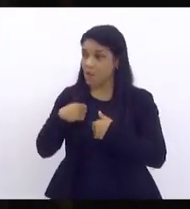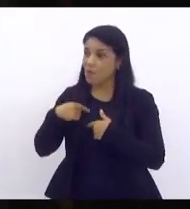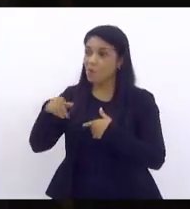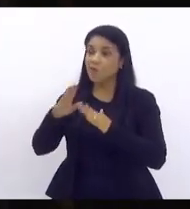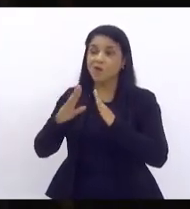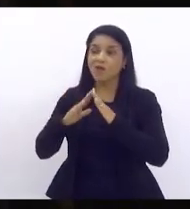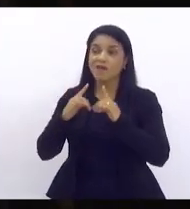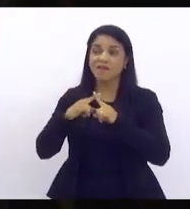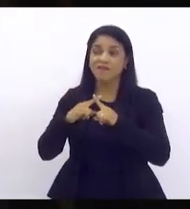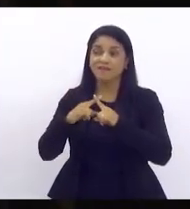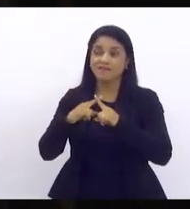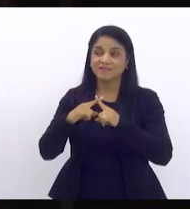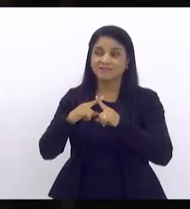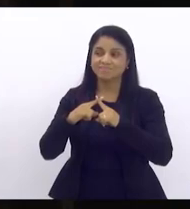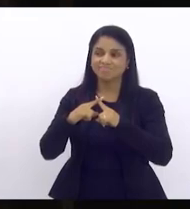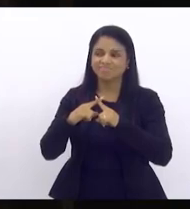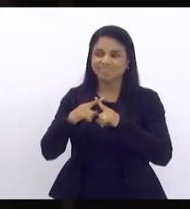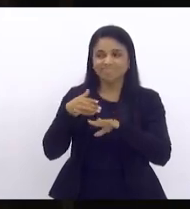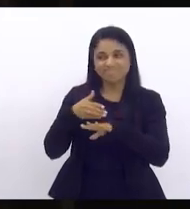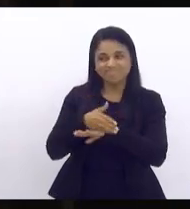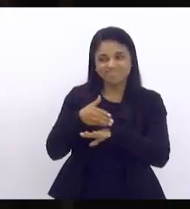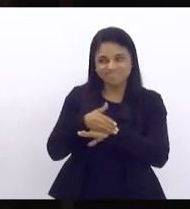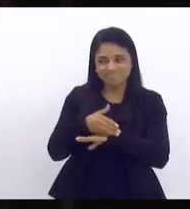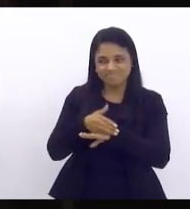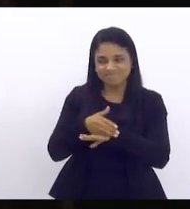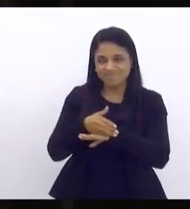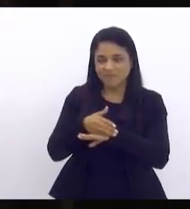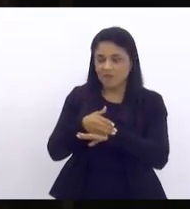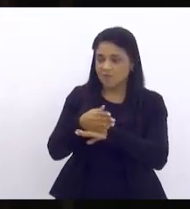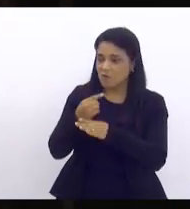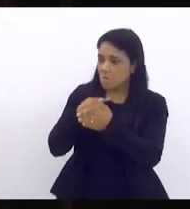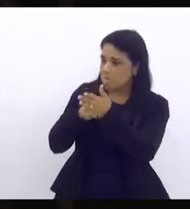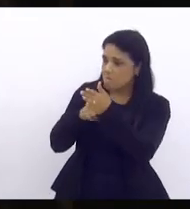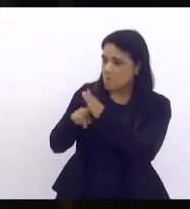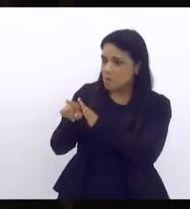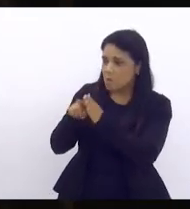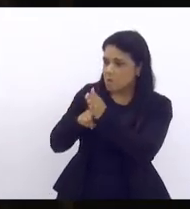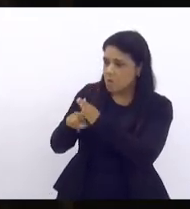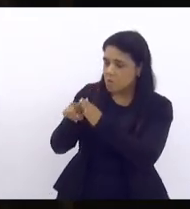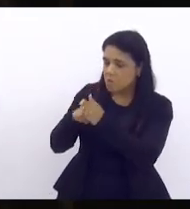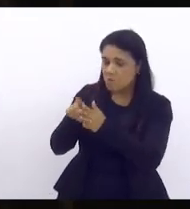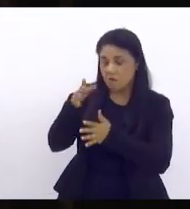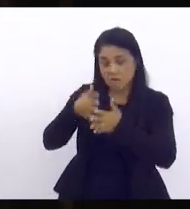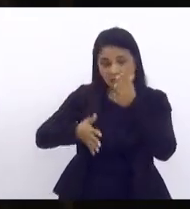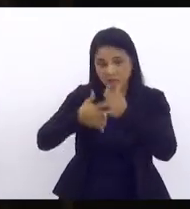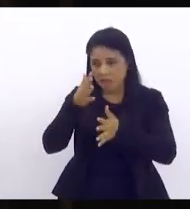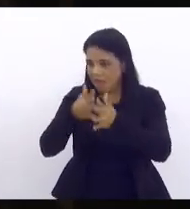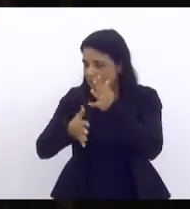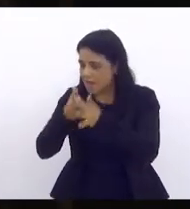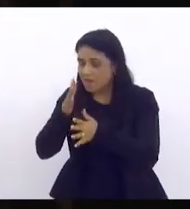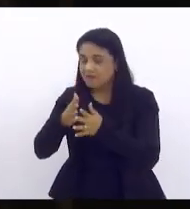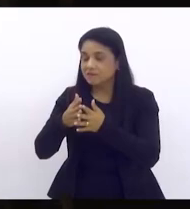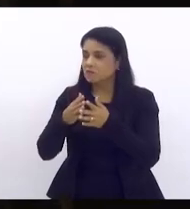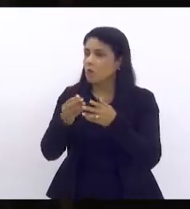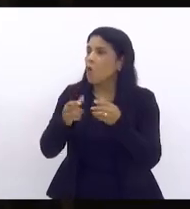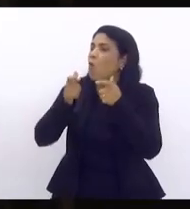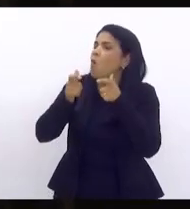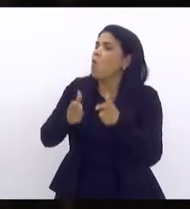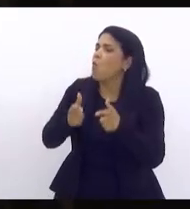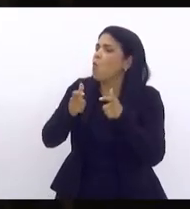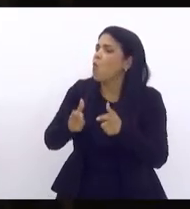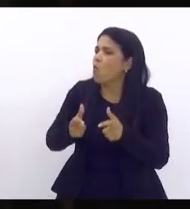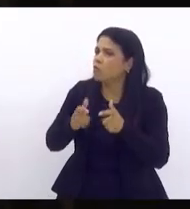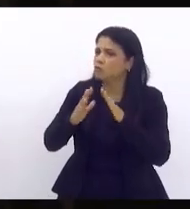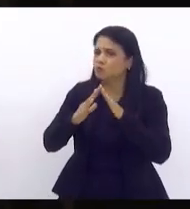igreja. E aí, então, com aqueles questionamentos que só servem para atrapalhar as coisas, eu perguntei: mas onde?